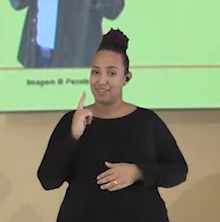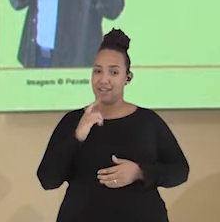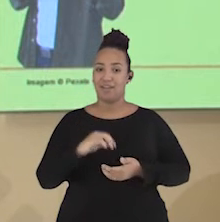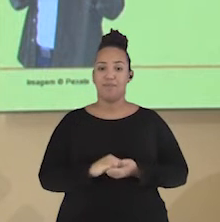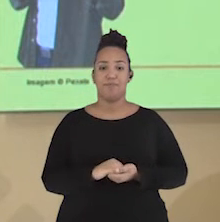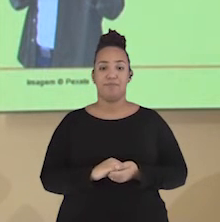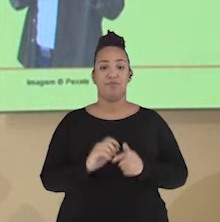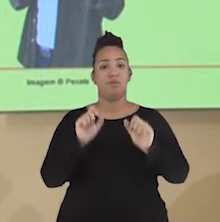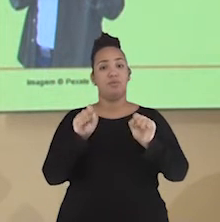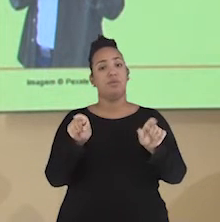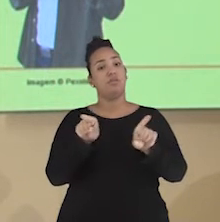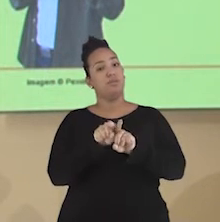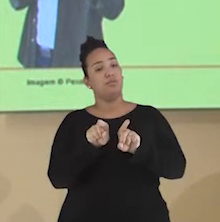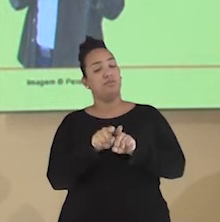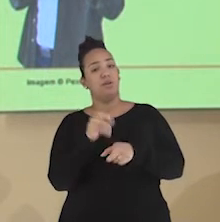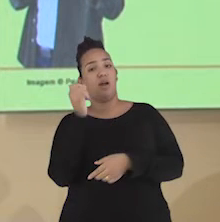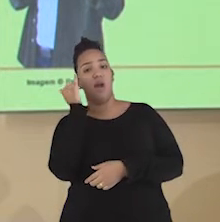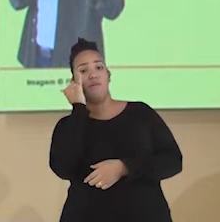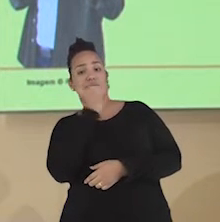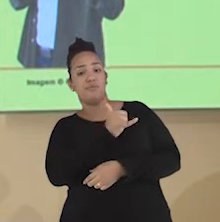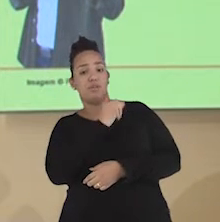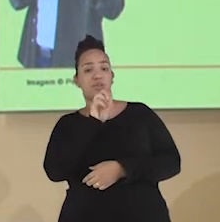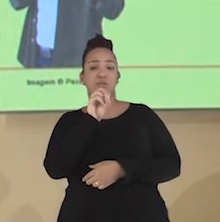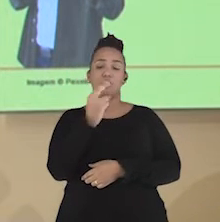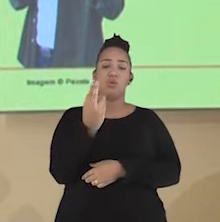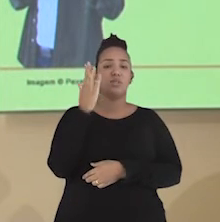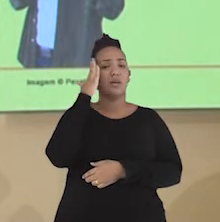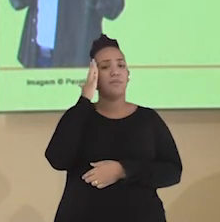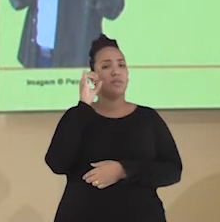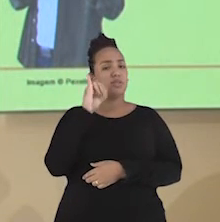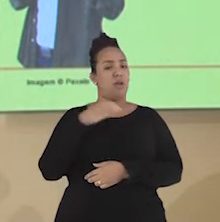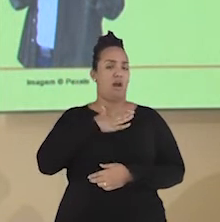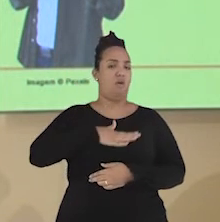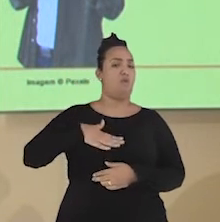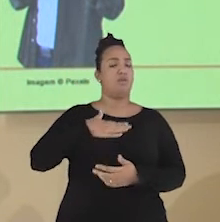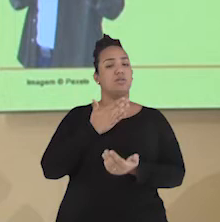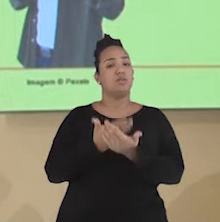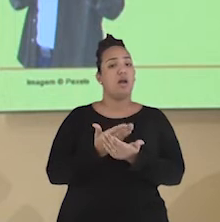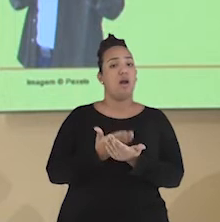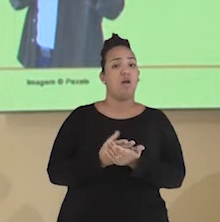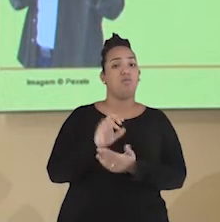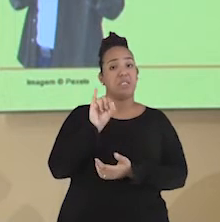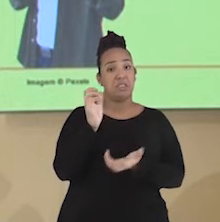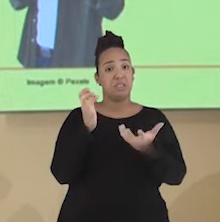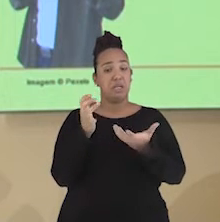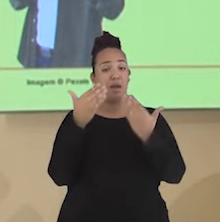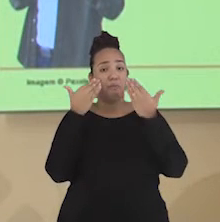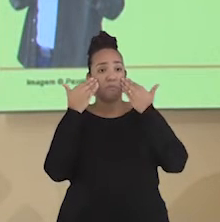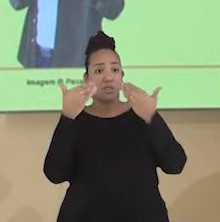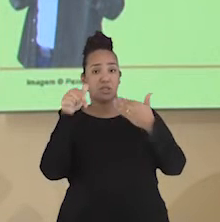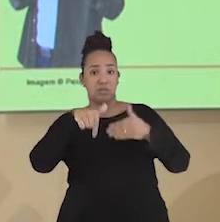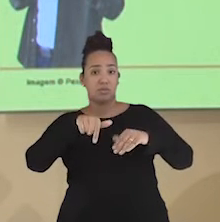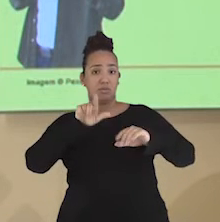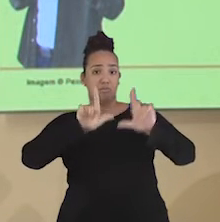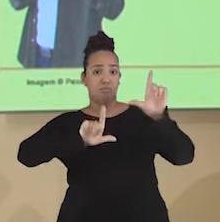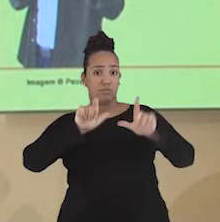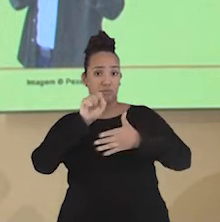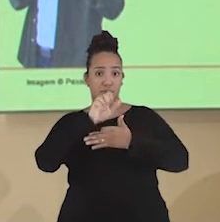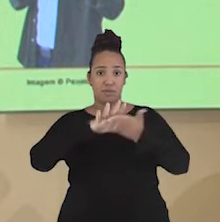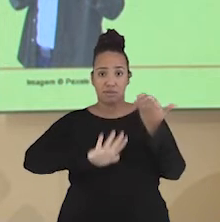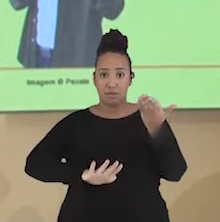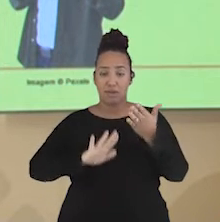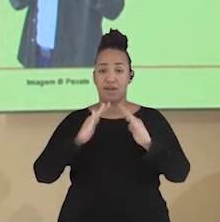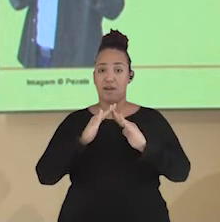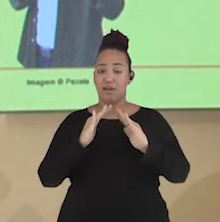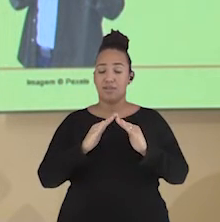tela. Você pode também deixar um recadinho pra gente, pode dizer se está curtindo a aula, se tem vontade de aparecer aqui no dever de casa.